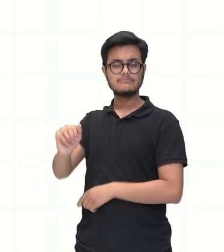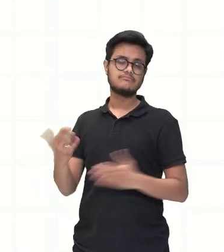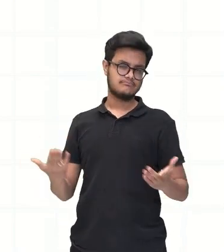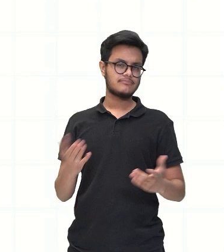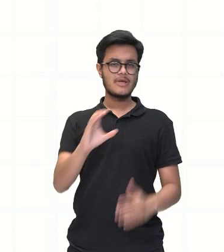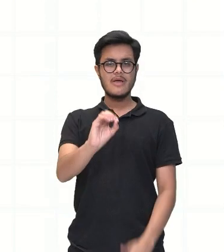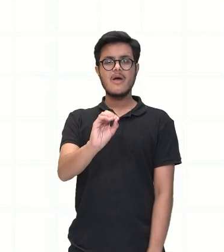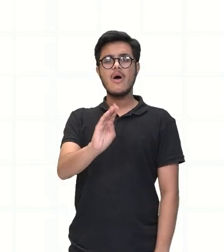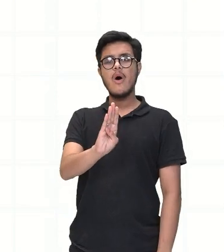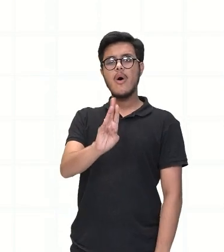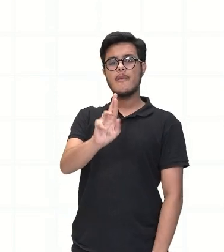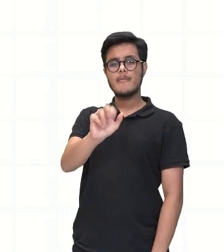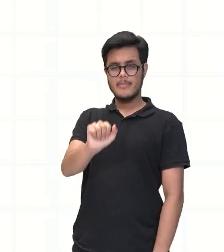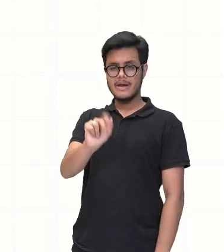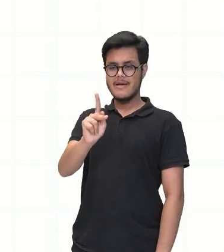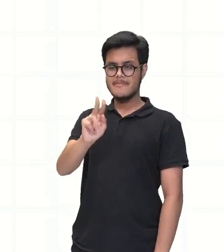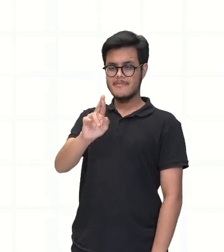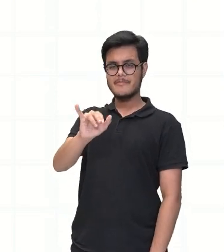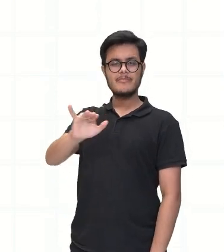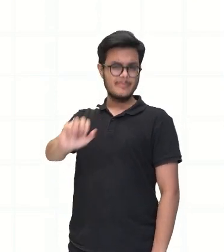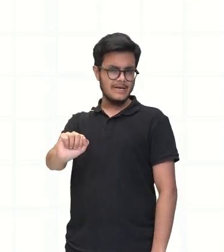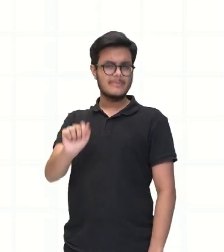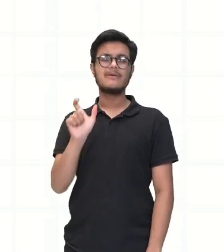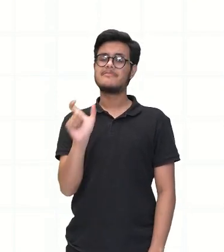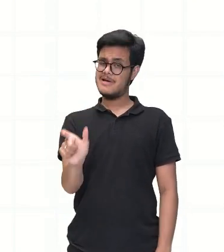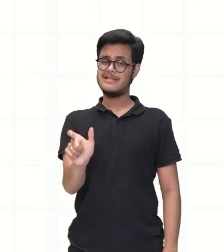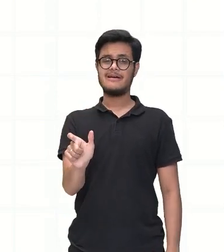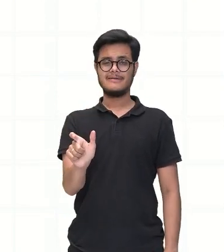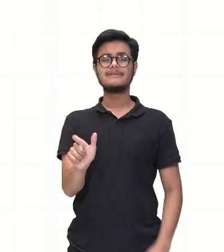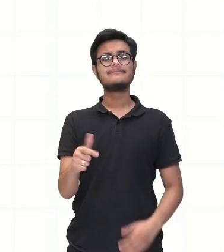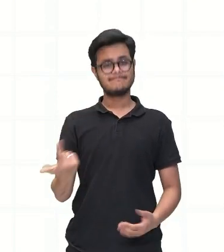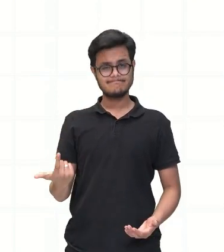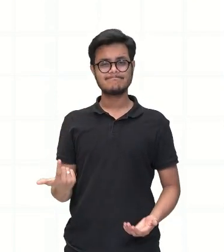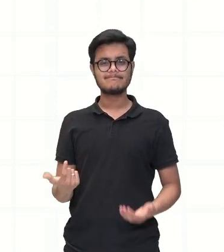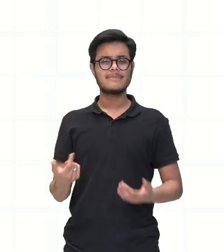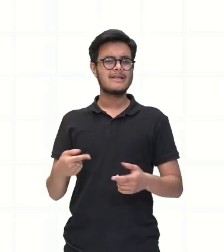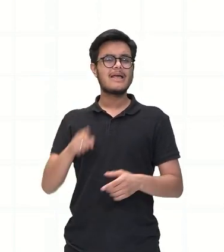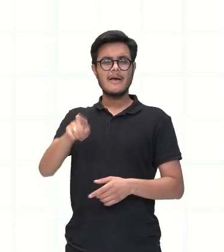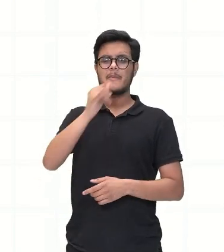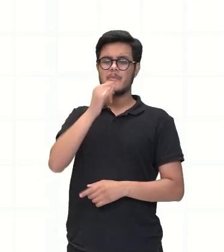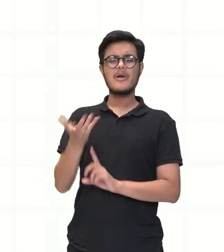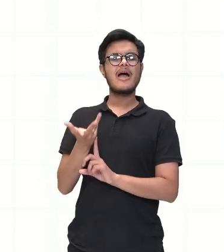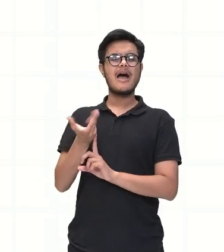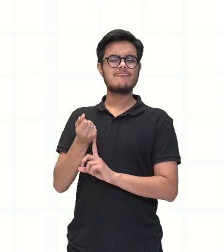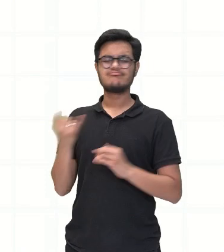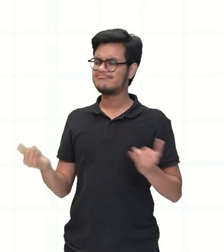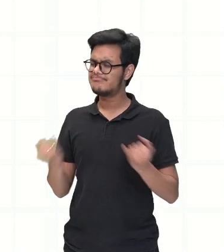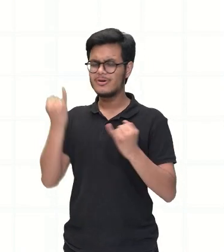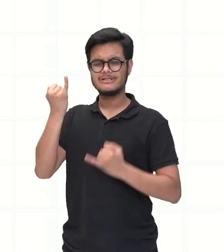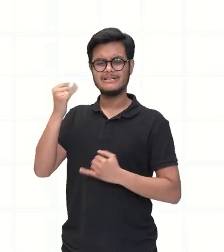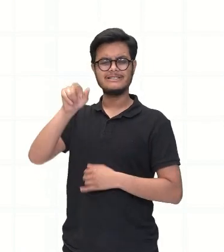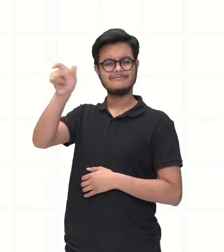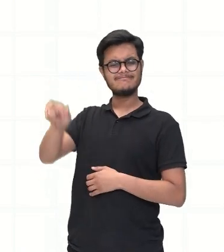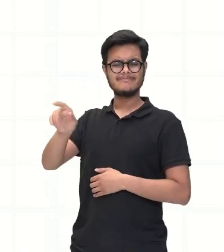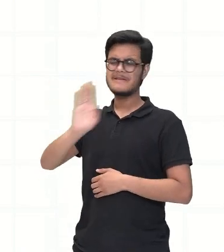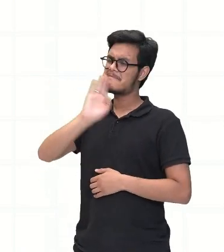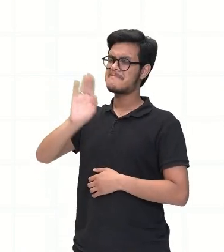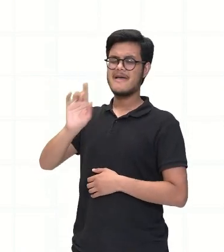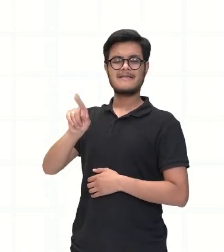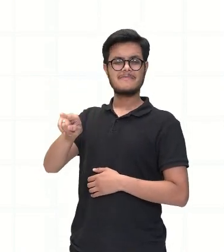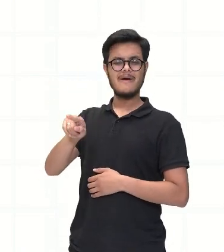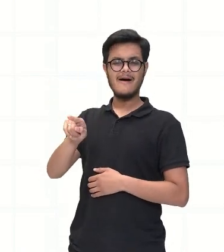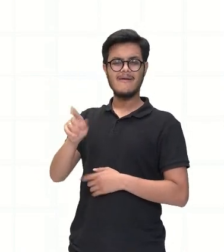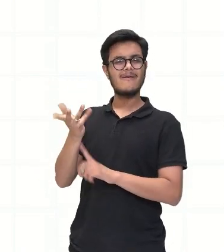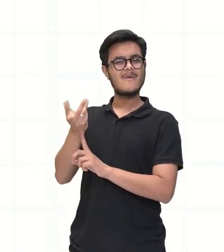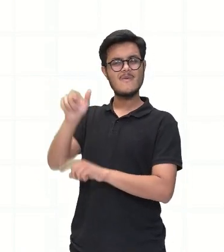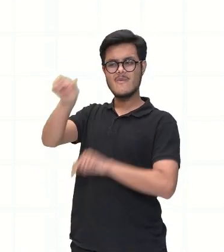indicar a obra-prima. É uma palavra que significa a primeira obra, a obra mais importante de um artista. É a